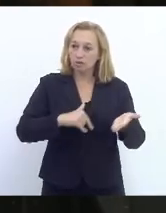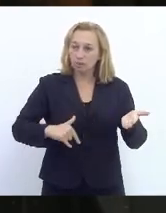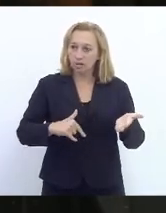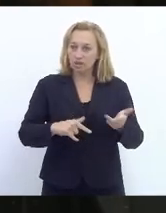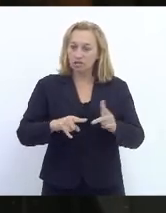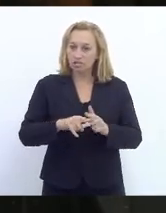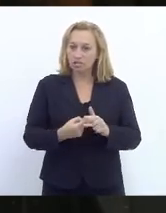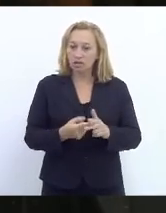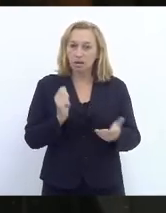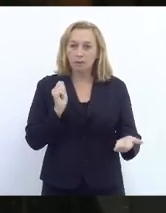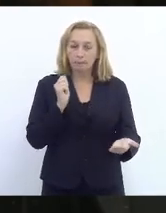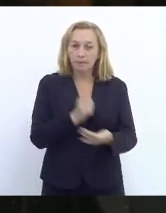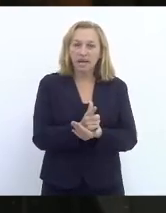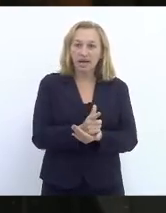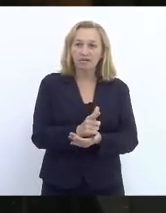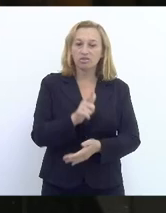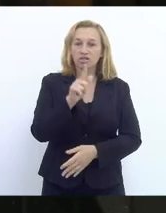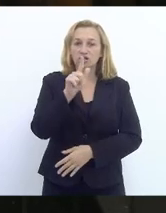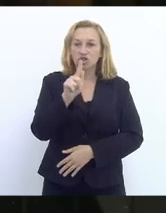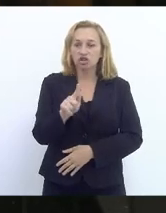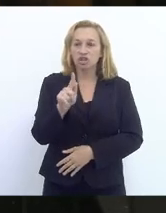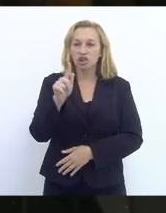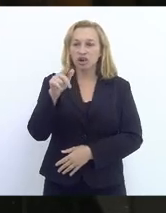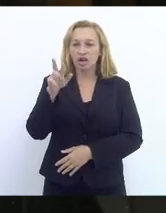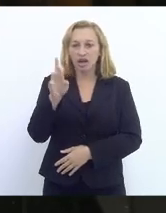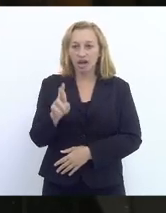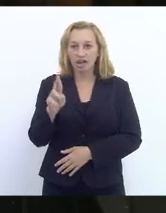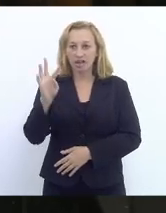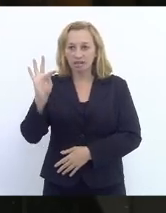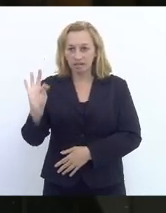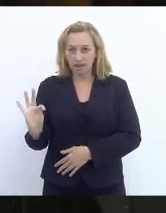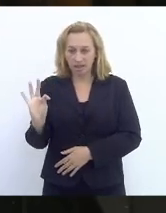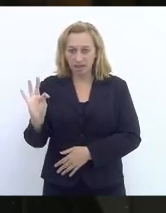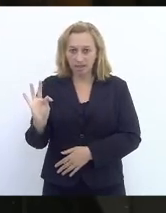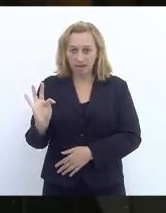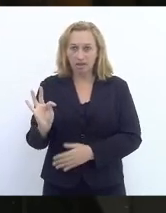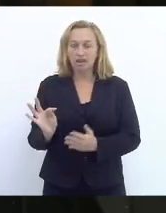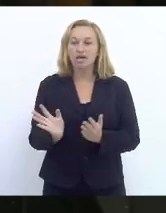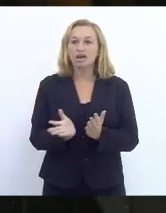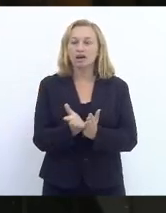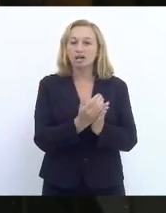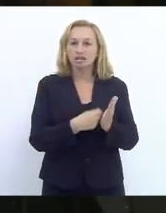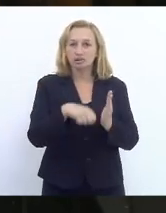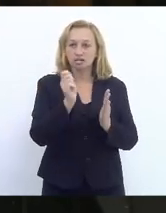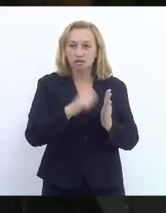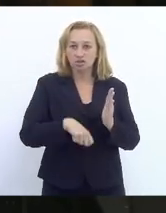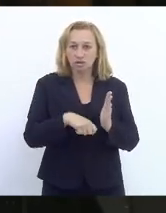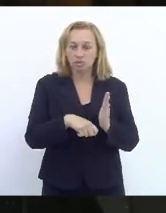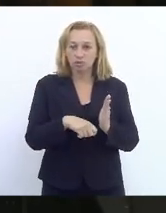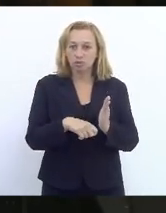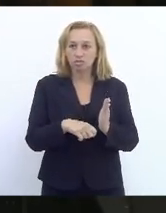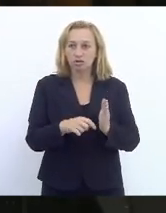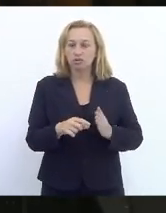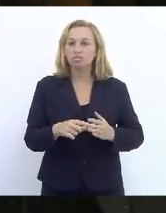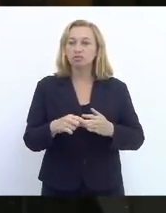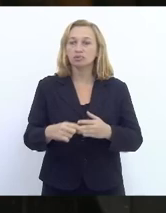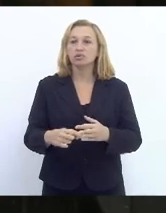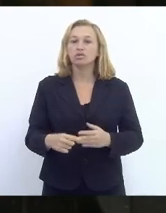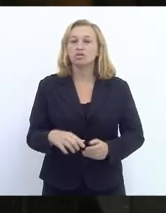a grt que a guia de recolhimento de tributo aproximadamente